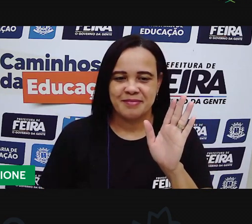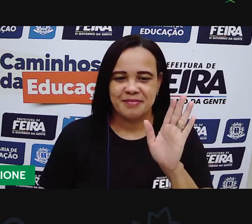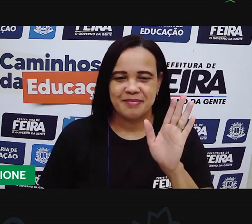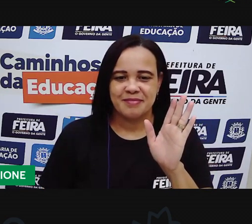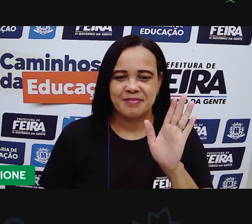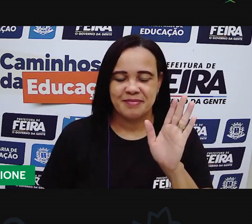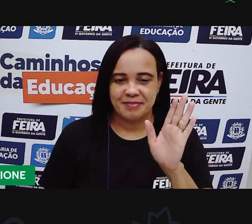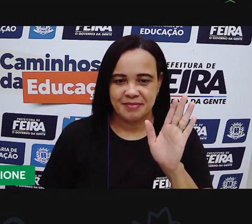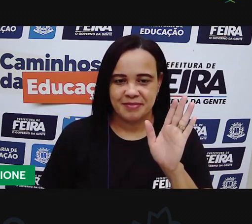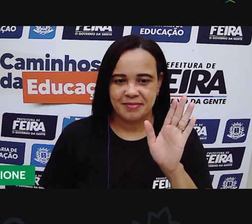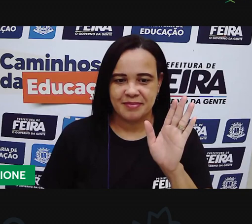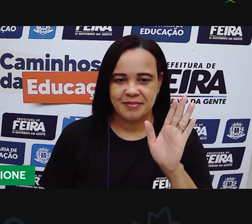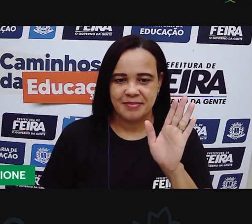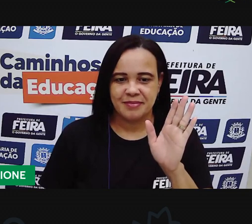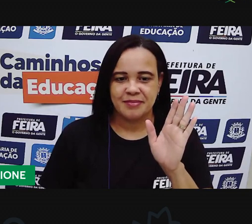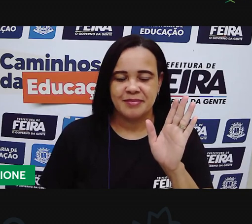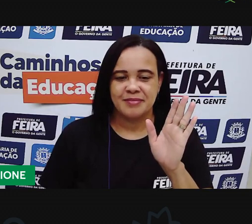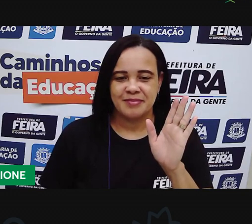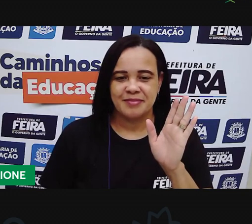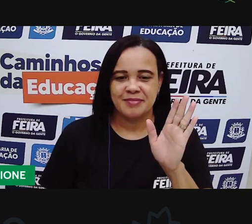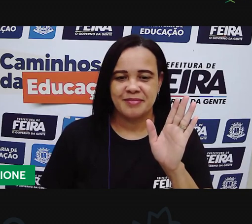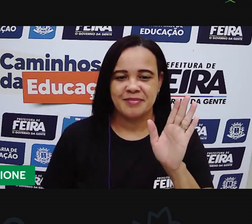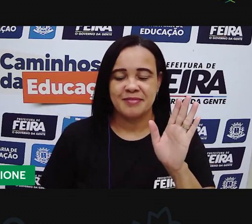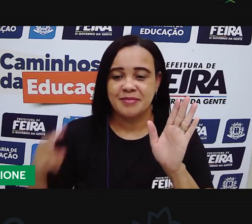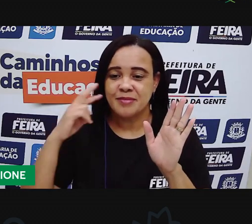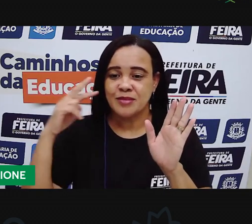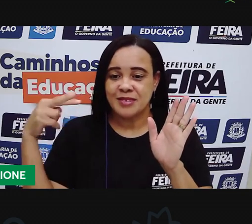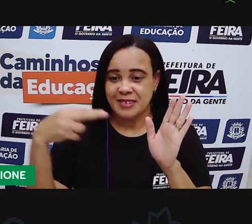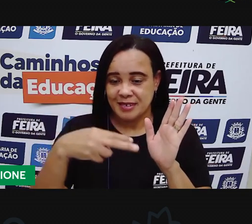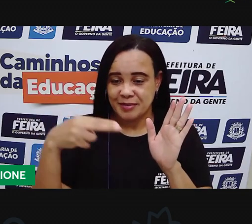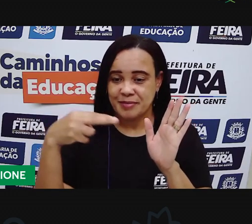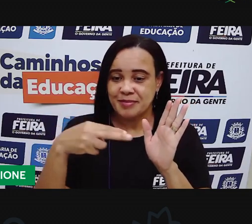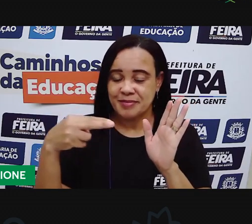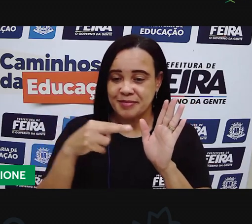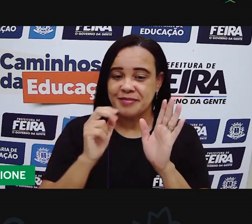Vou folheando aqui o livro para vocês acompanharem.